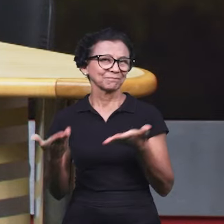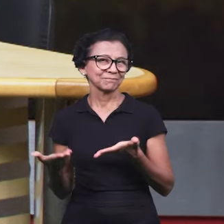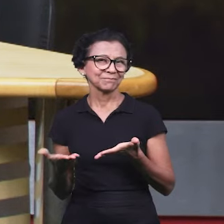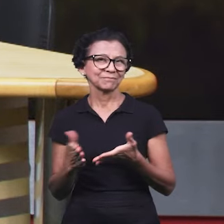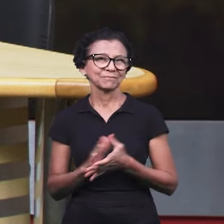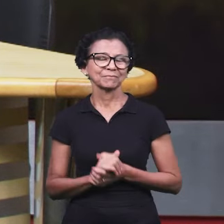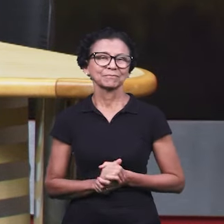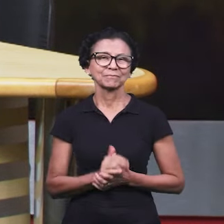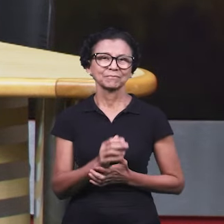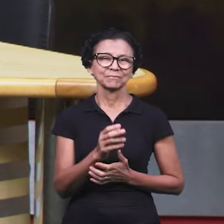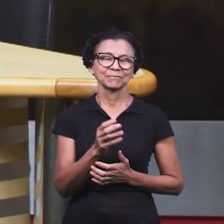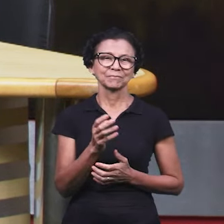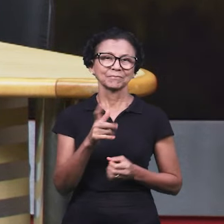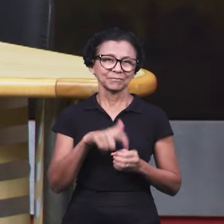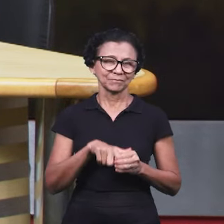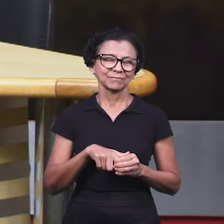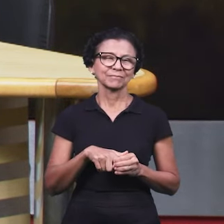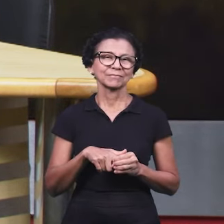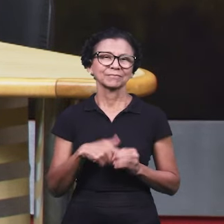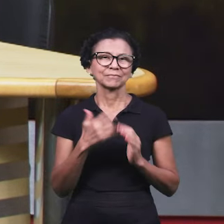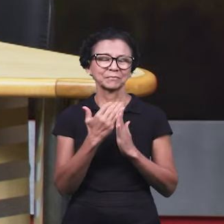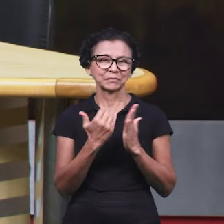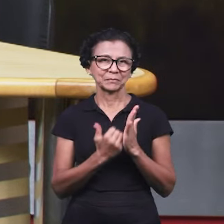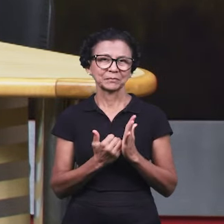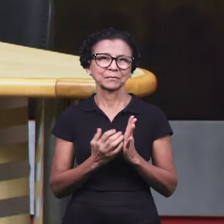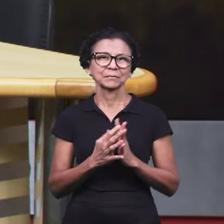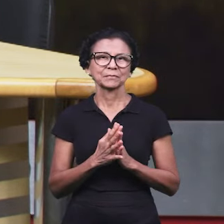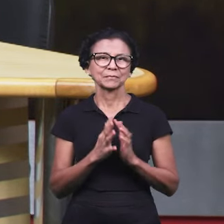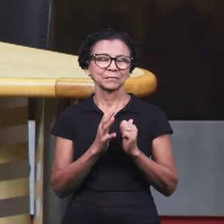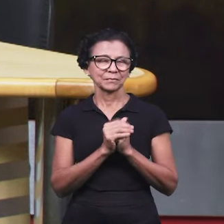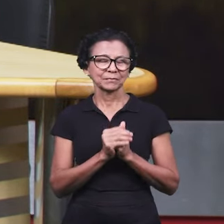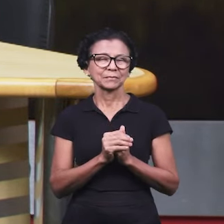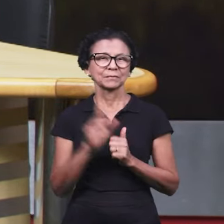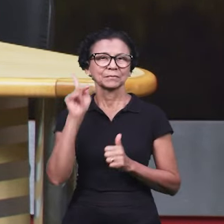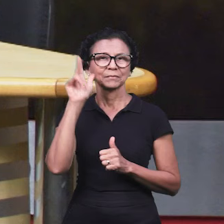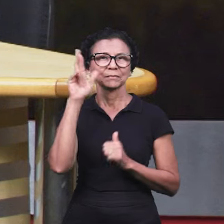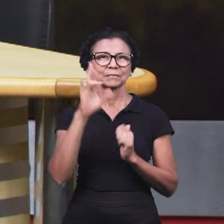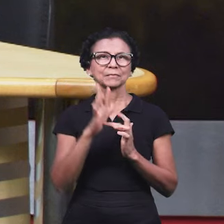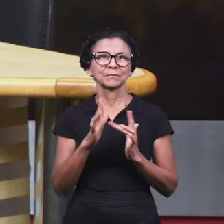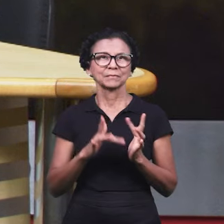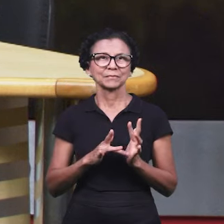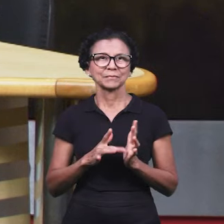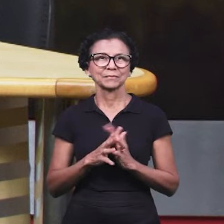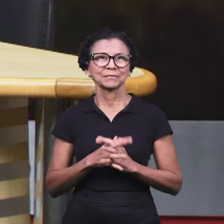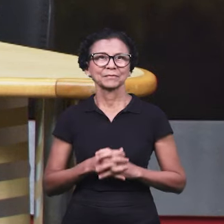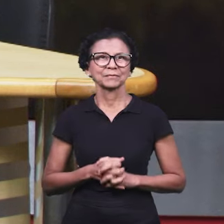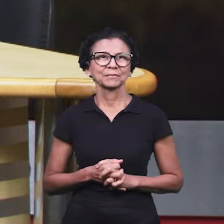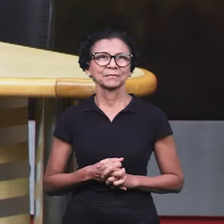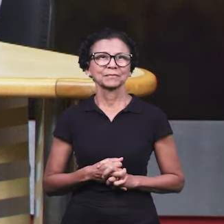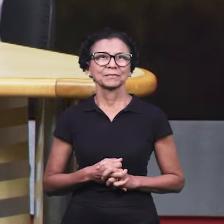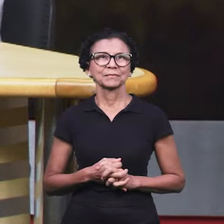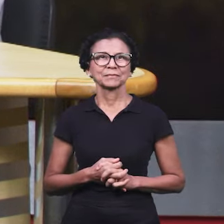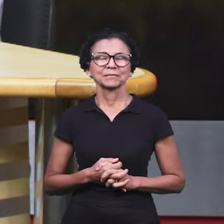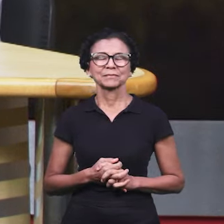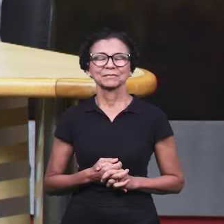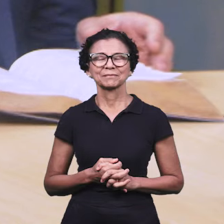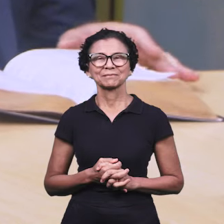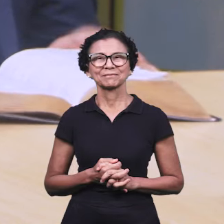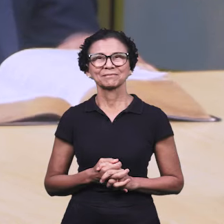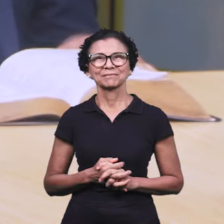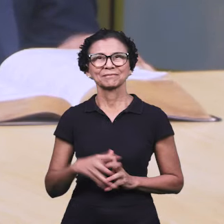gente possa viver outras oportunidades como essa em breve amém amém paz do Senhor paz do Senhor pronto